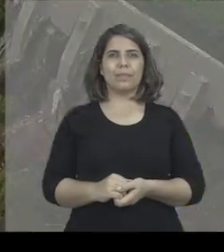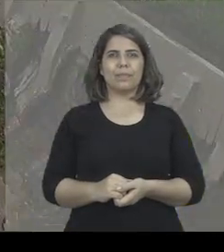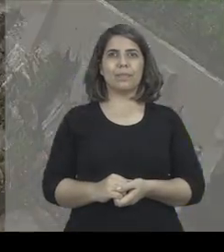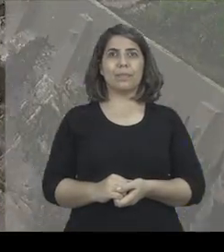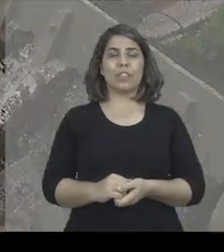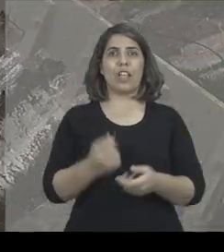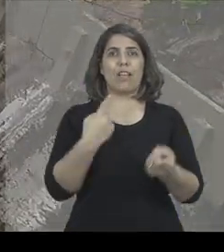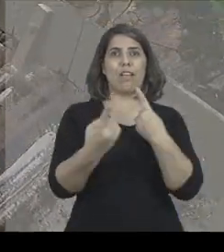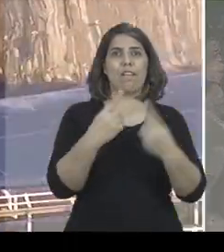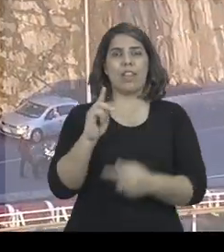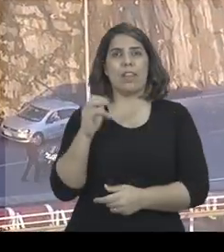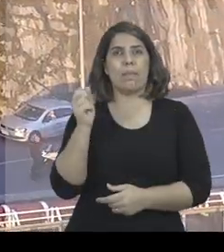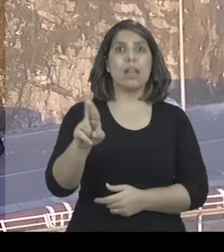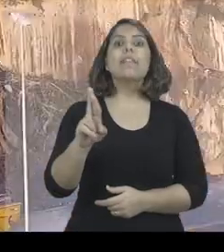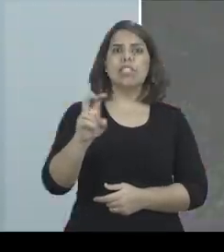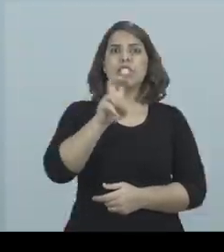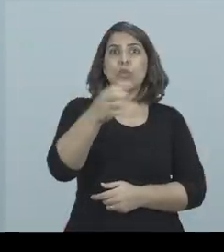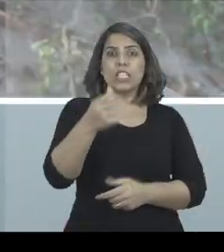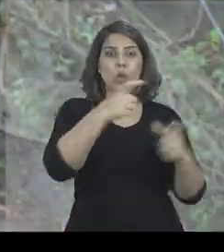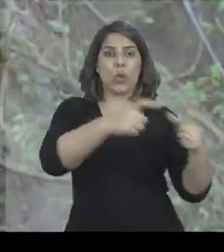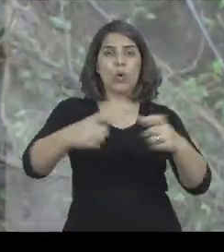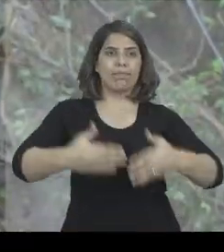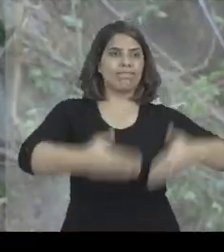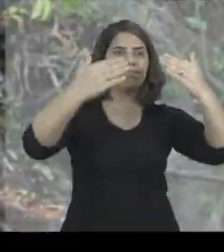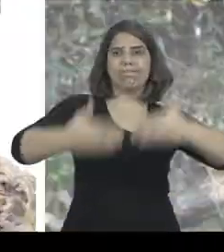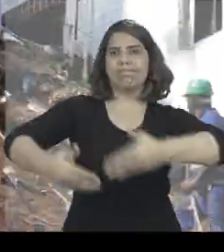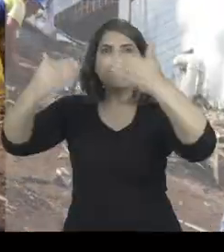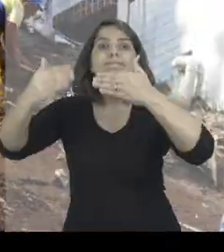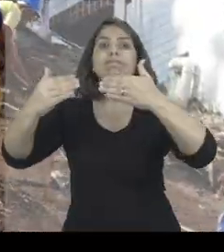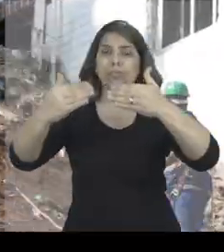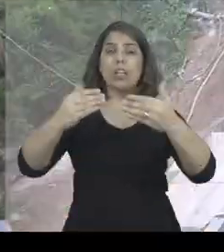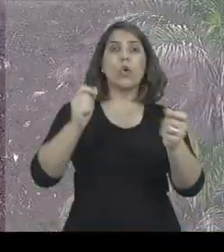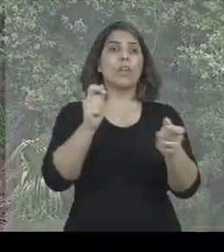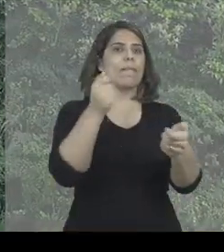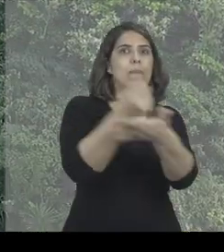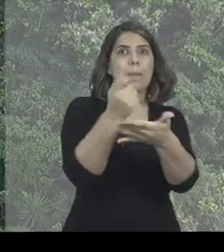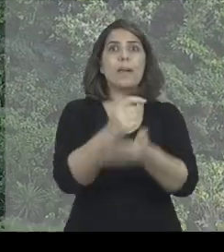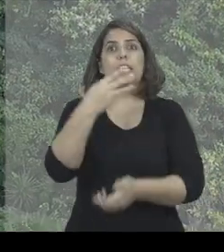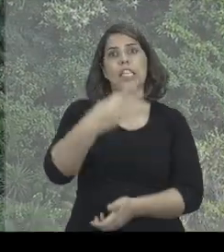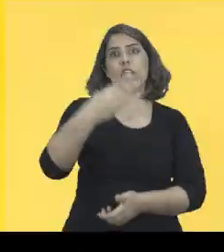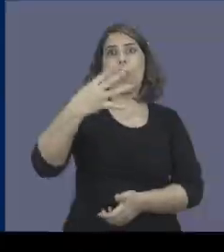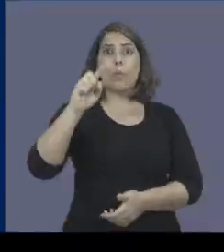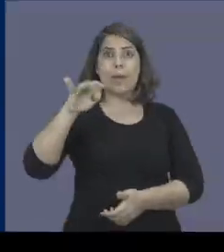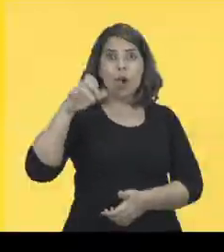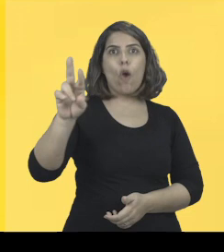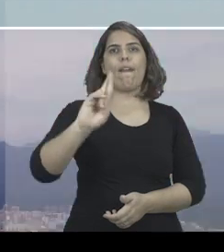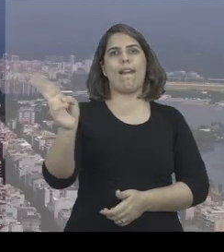Na Avenida Niemeyer, foram 56 pontos de contenção, num investimento de 34 milhões de